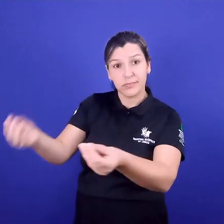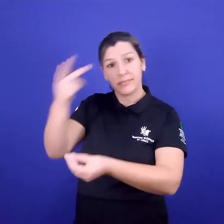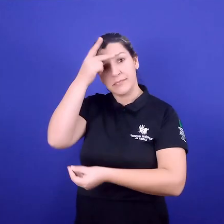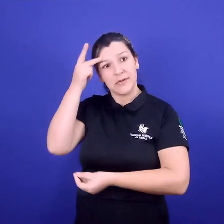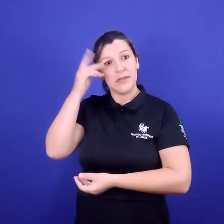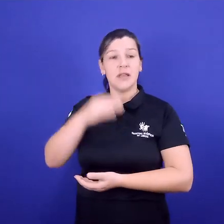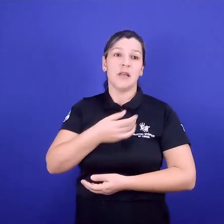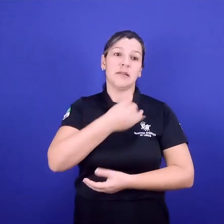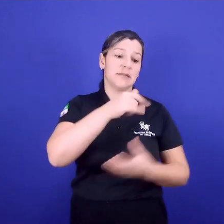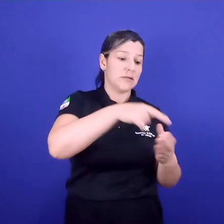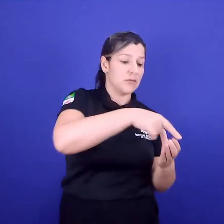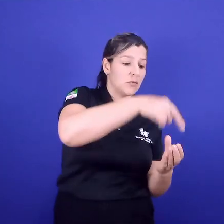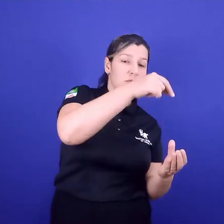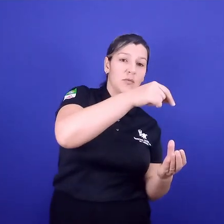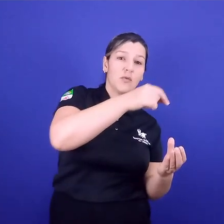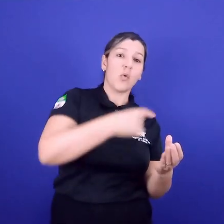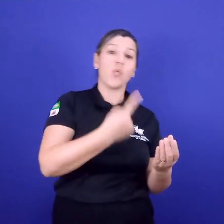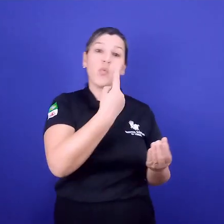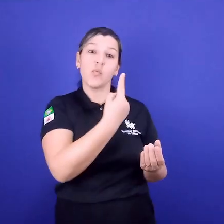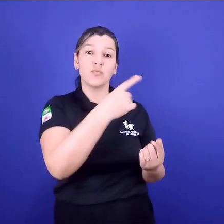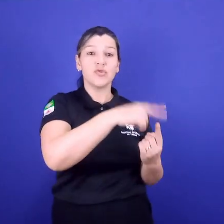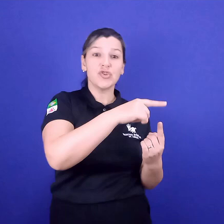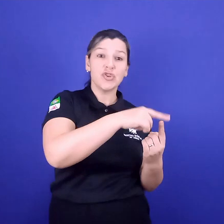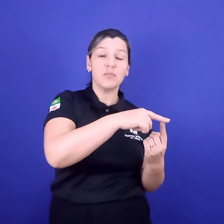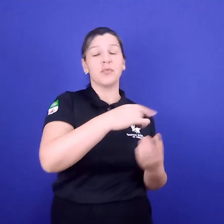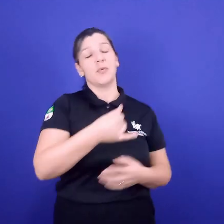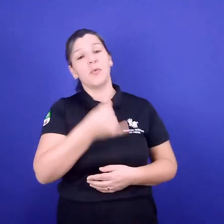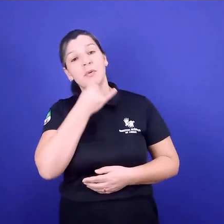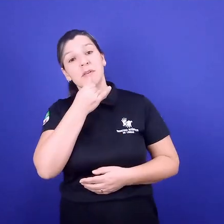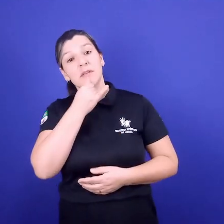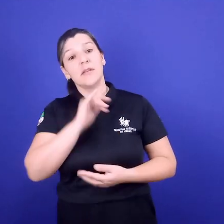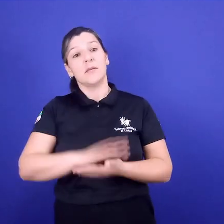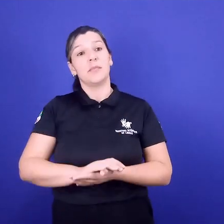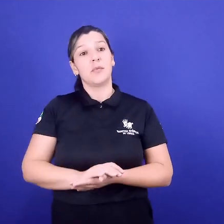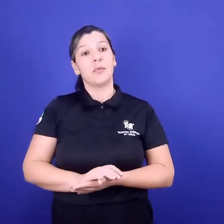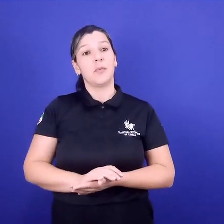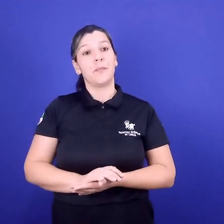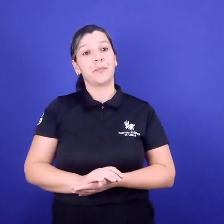tiver almoço, quantos salgadinhos são? Se for só